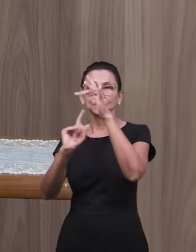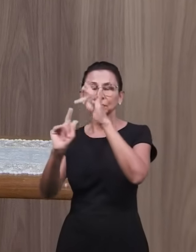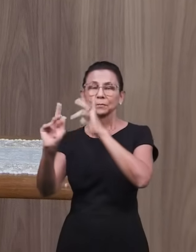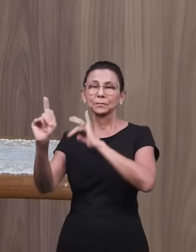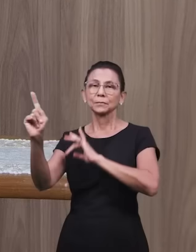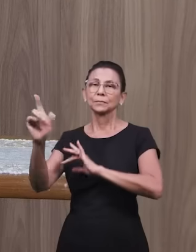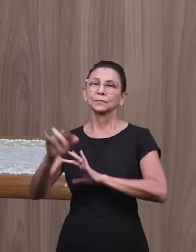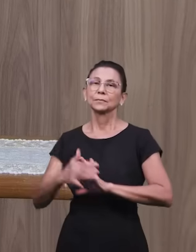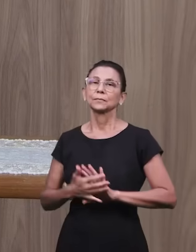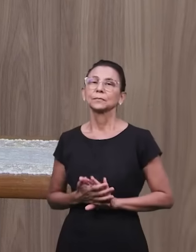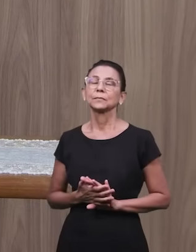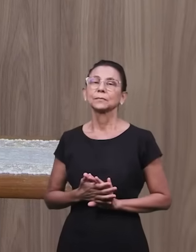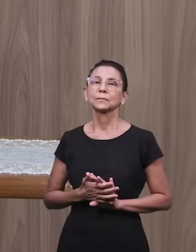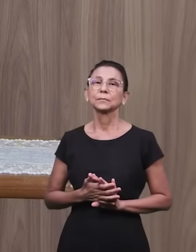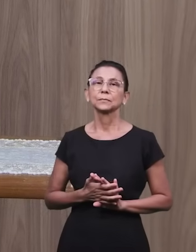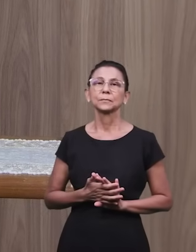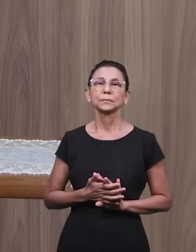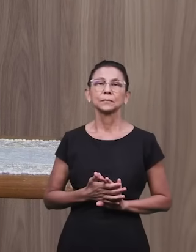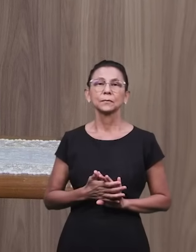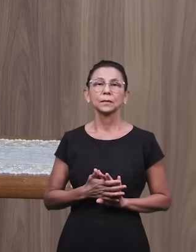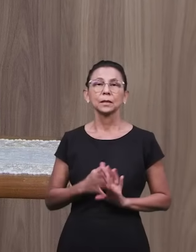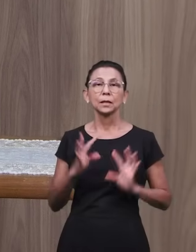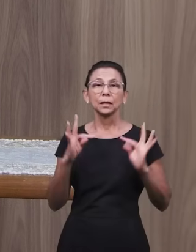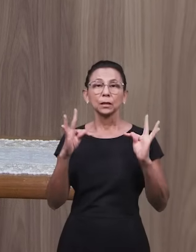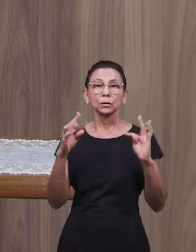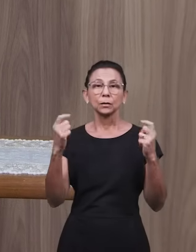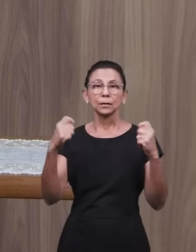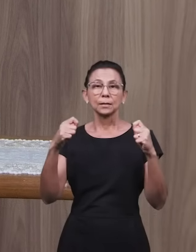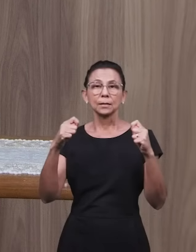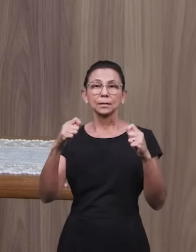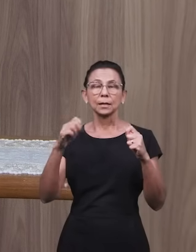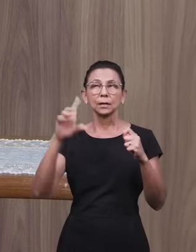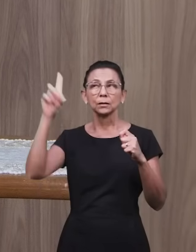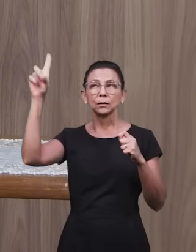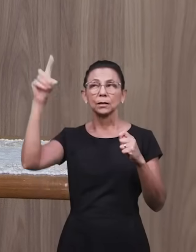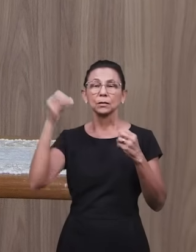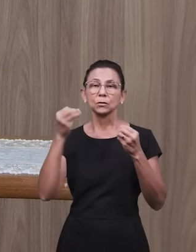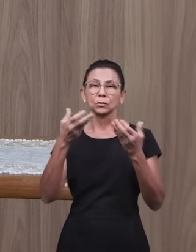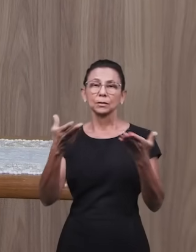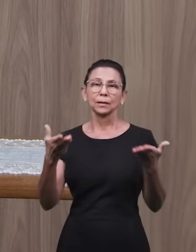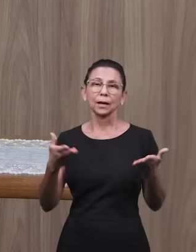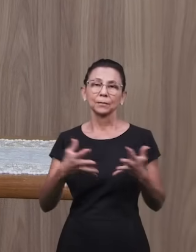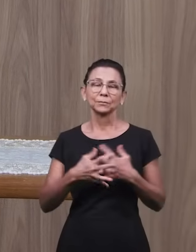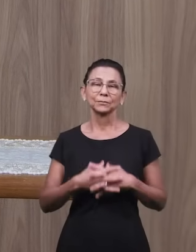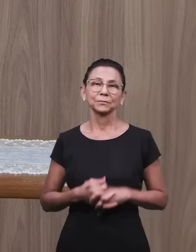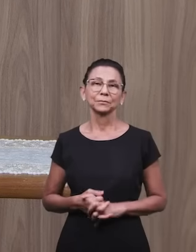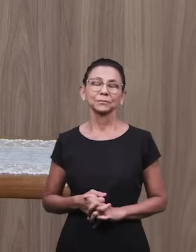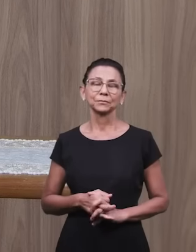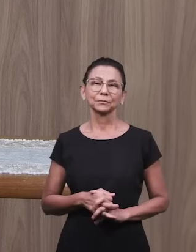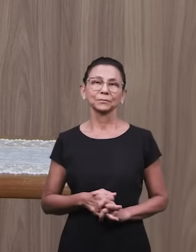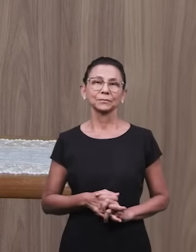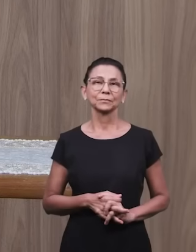dia. Mas, como dissemos, houve uma igreja que não guardou.